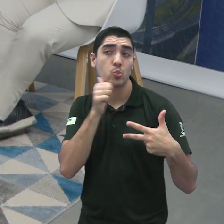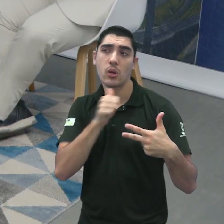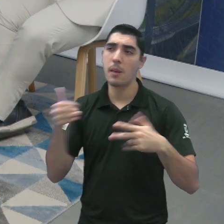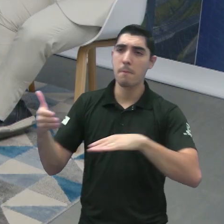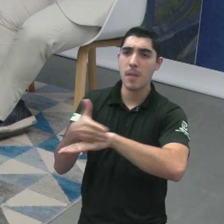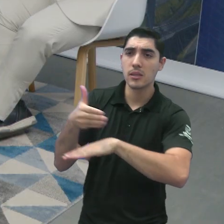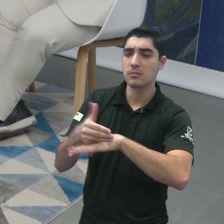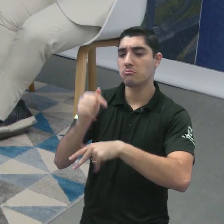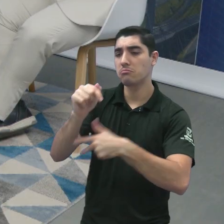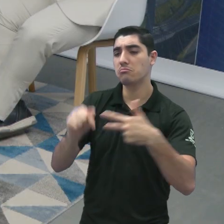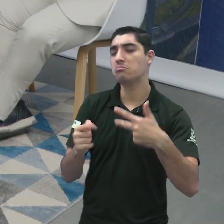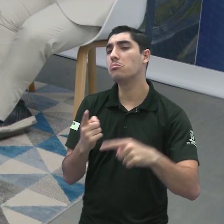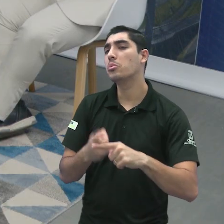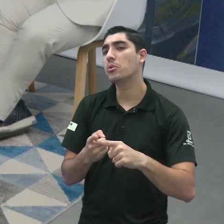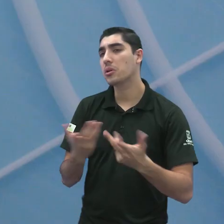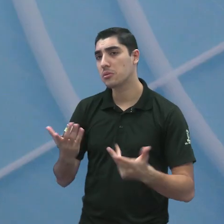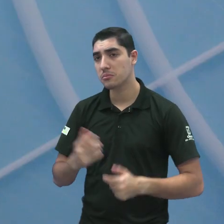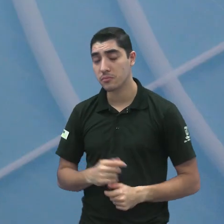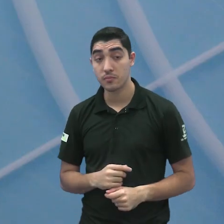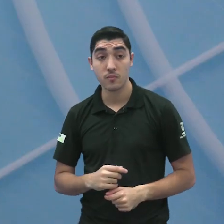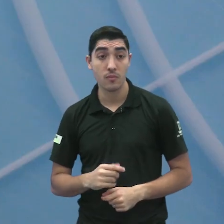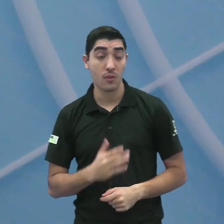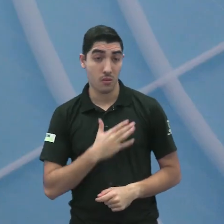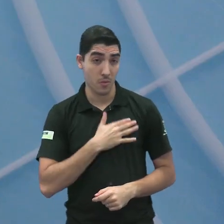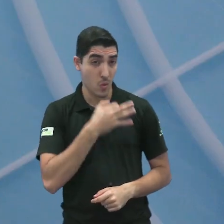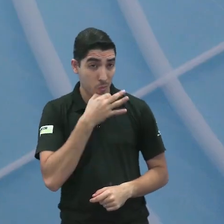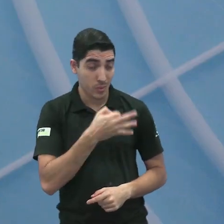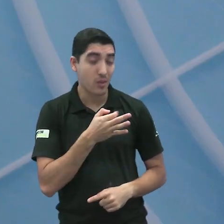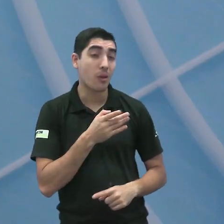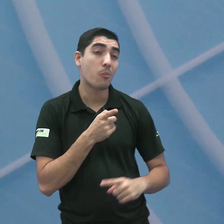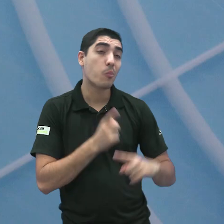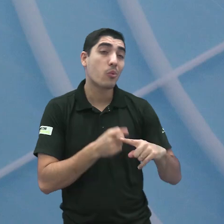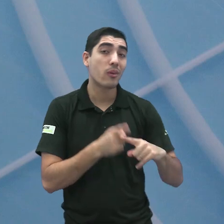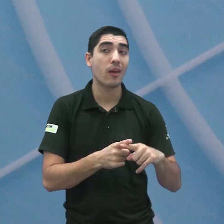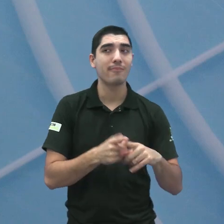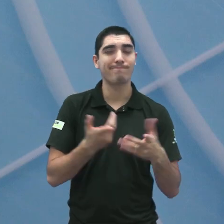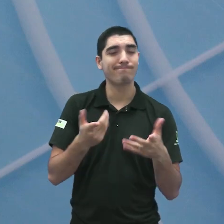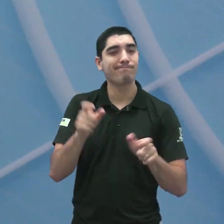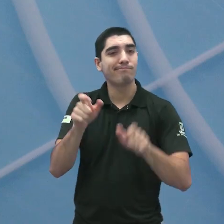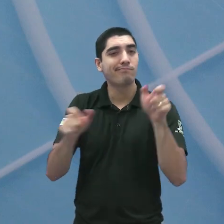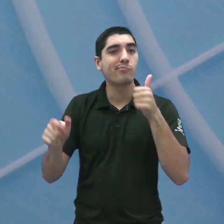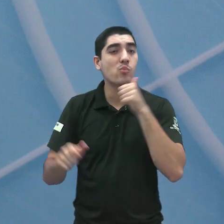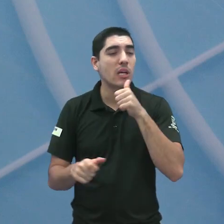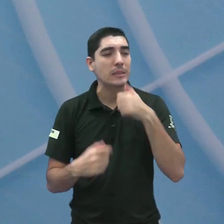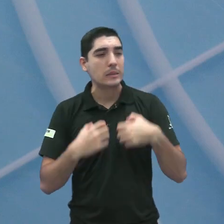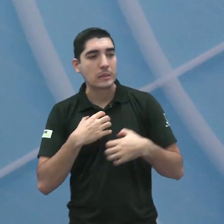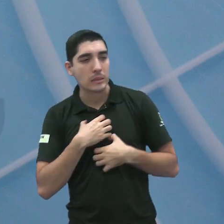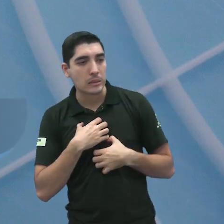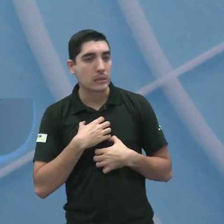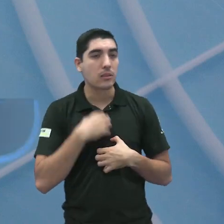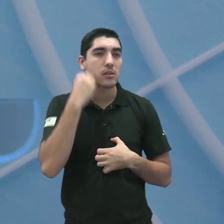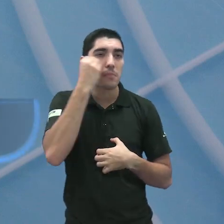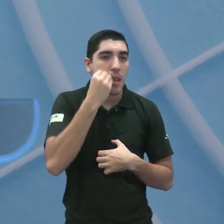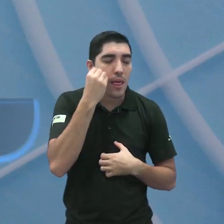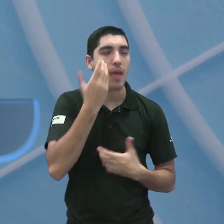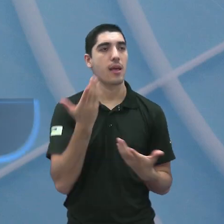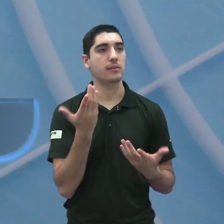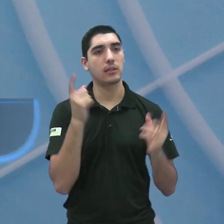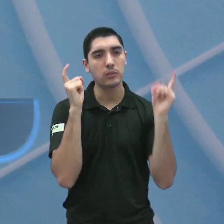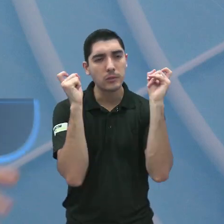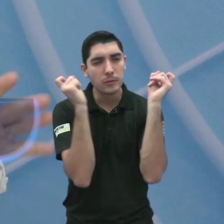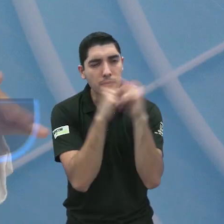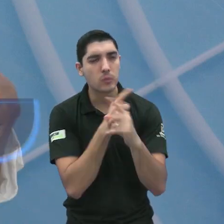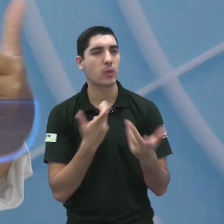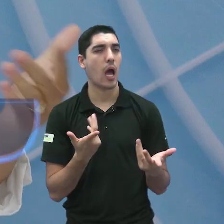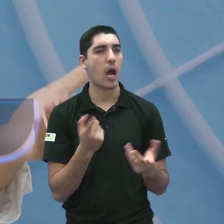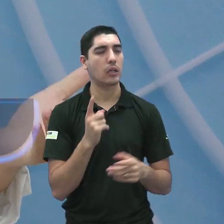na ciência? Eu acredito que pela própria vivência e dificuldade, elas acabam escolhendo esses assuntos